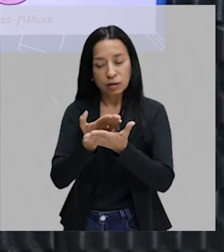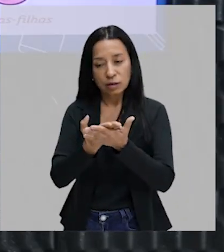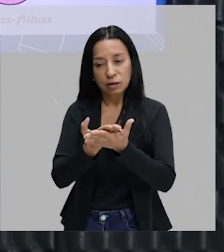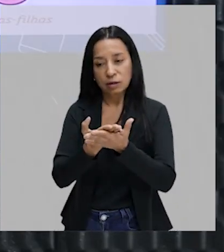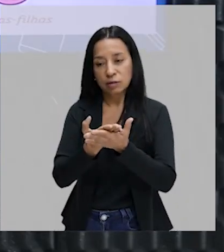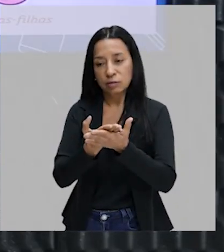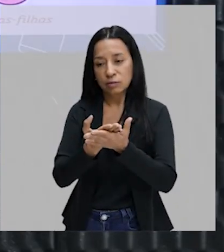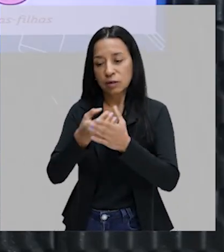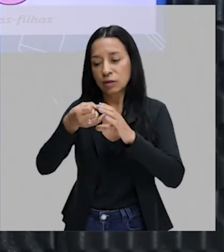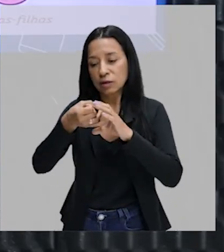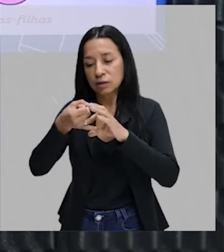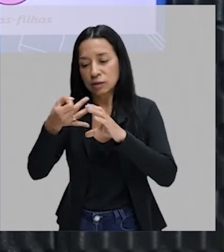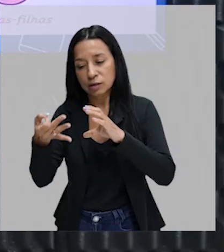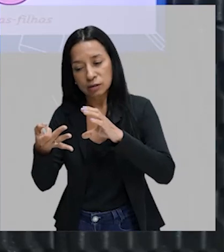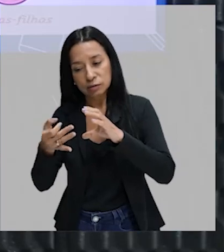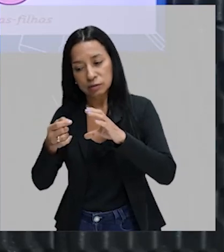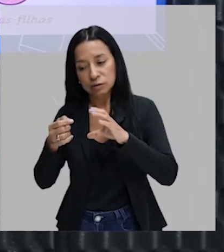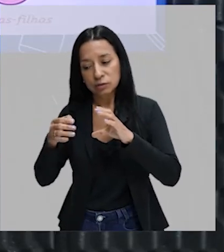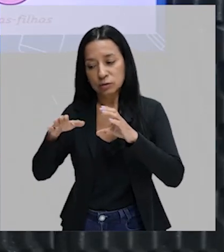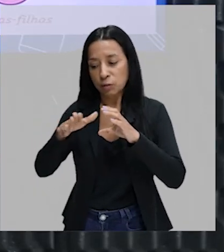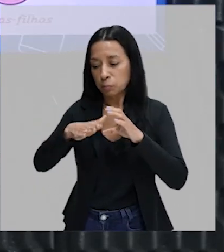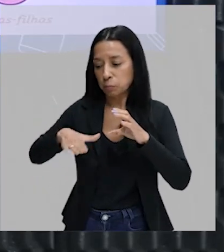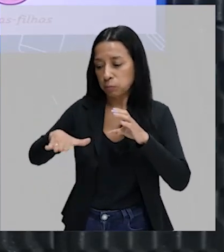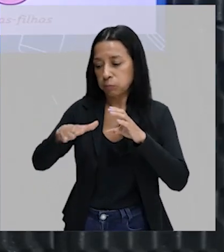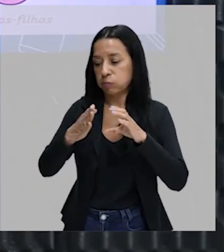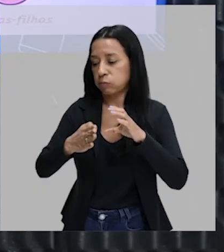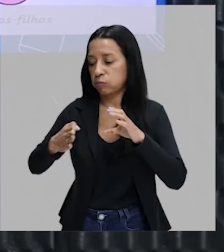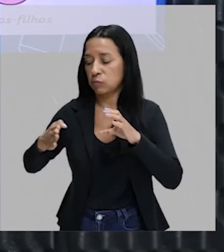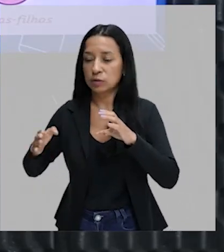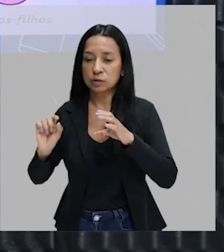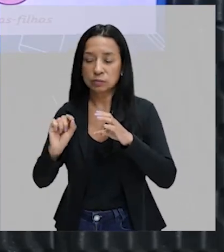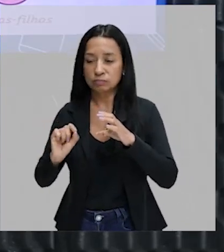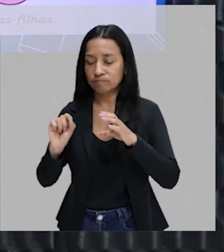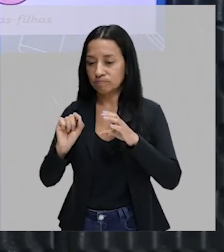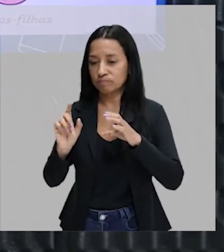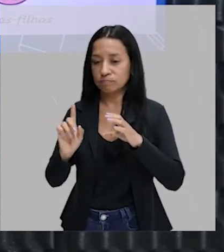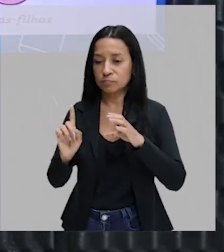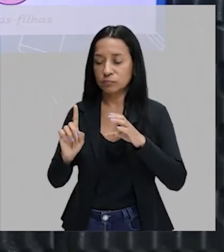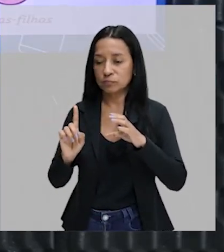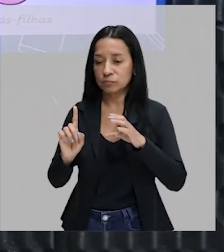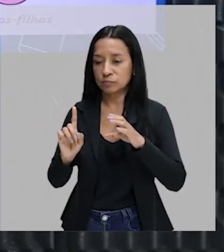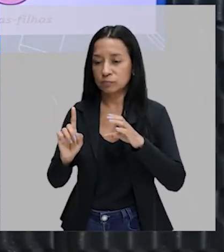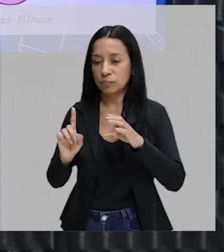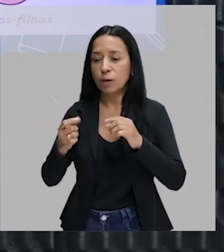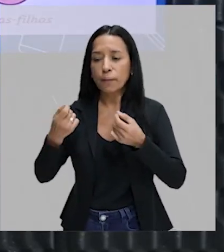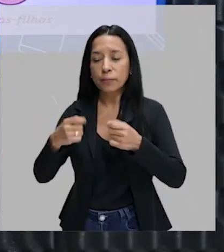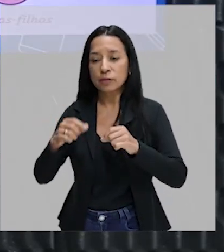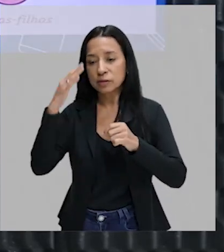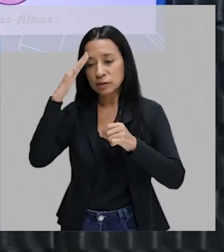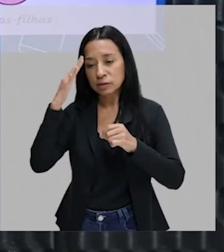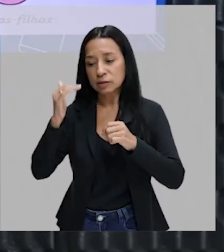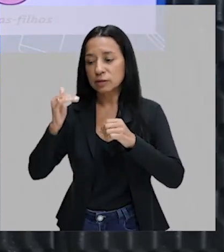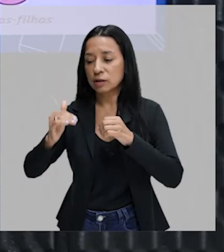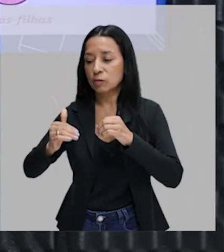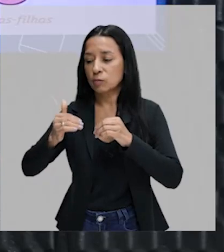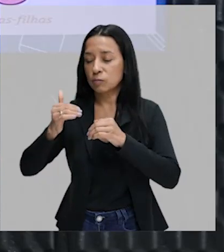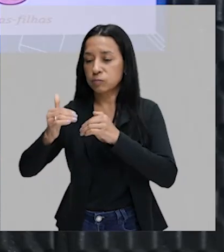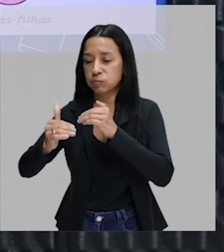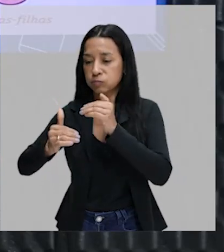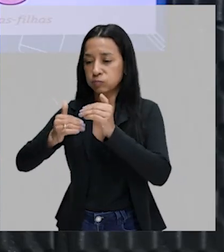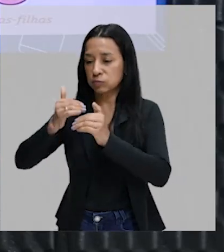as características dessa fase, mas o que eu quero que você entenda é que durante o processo